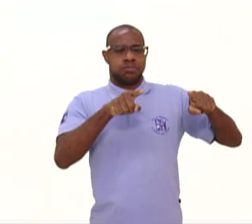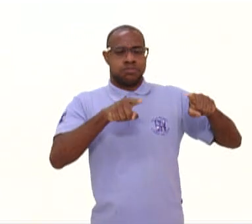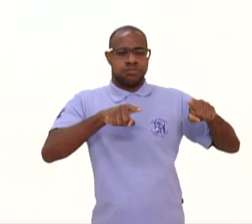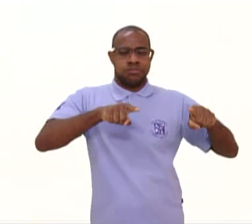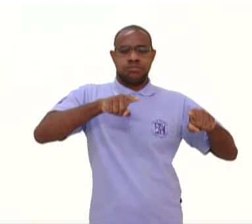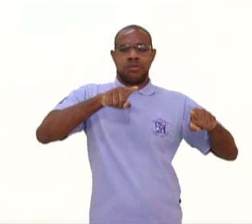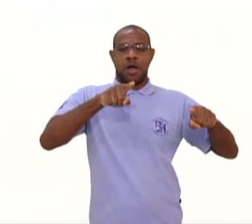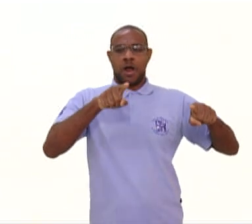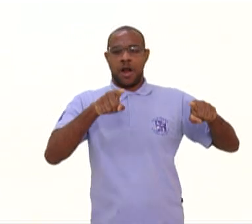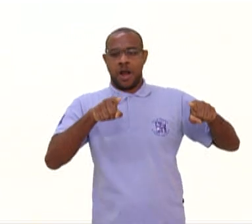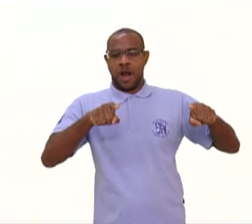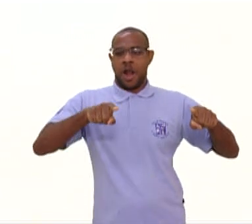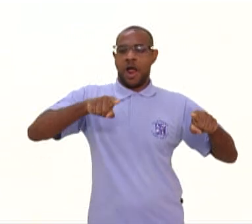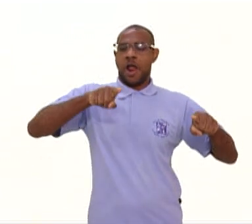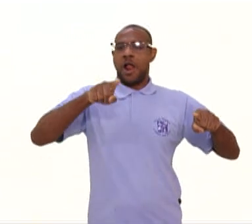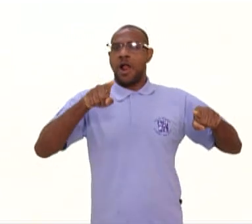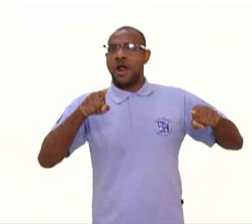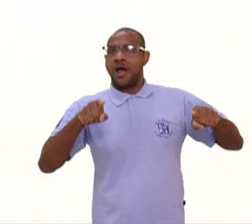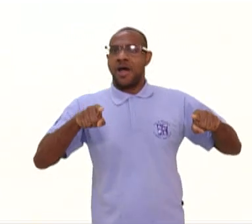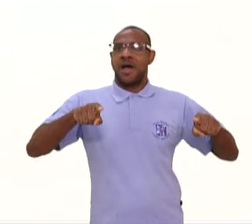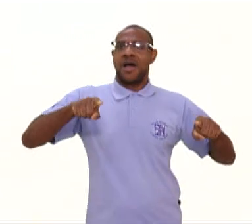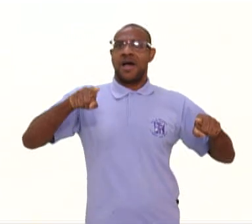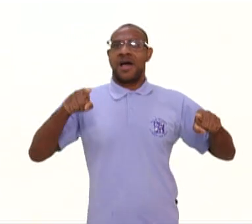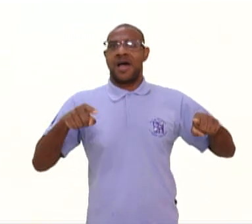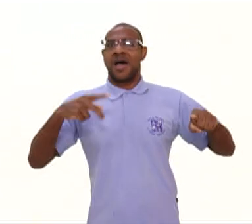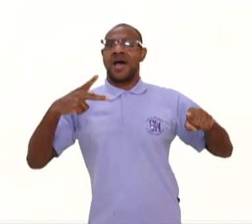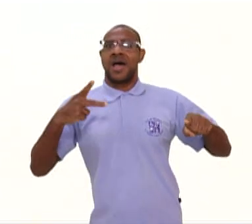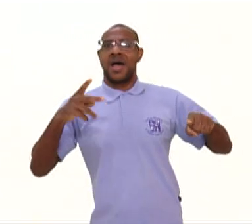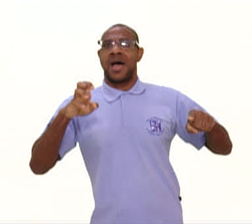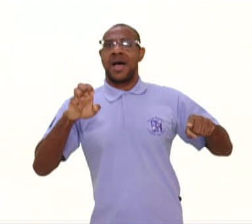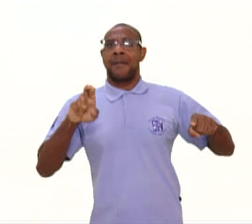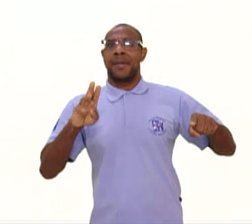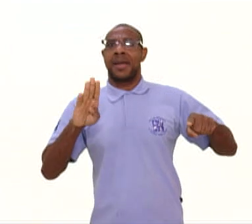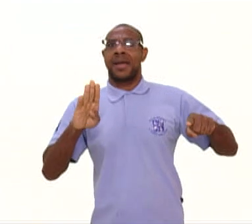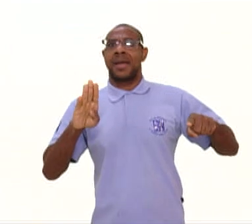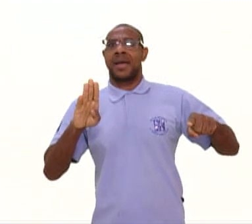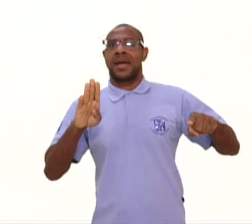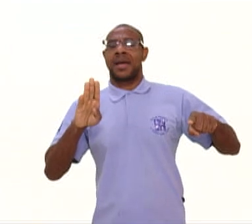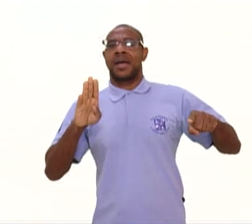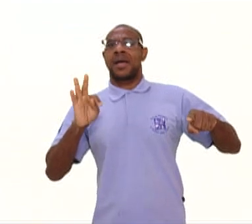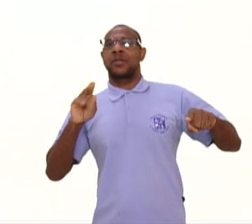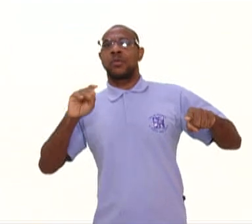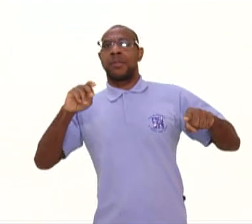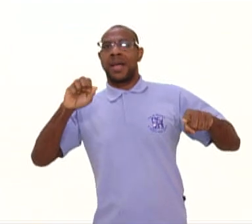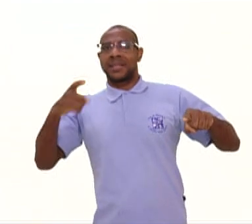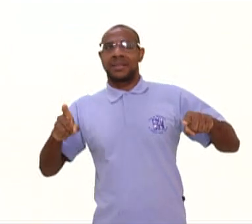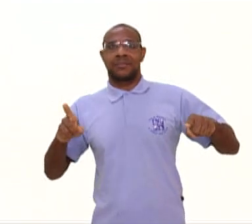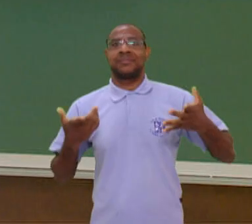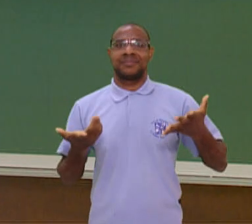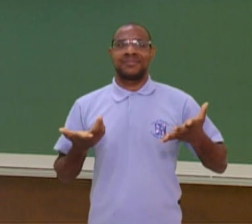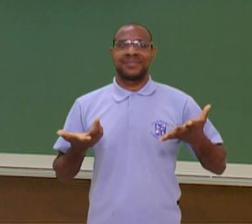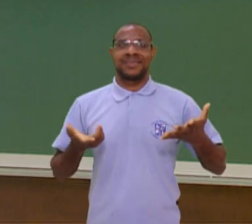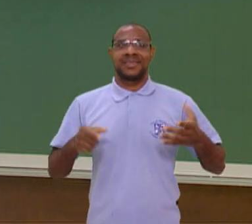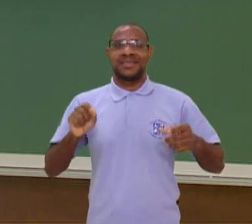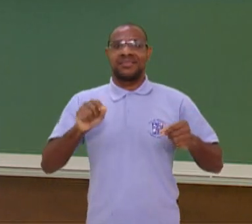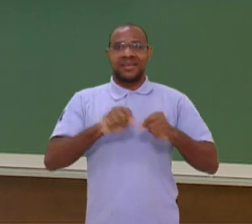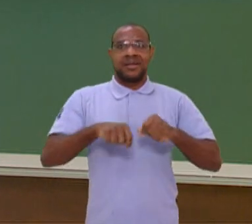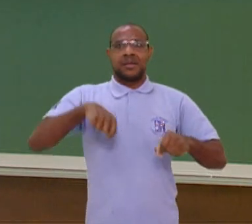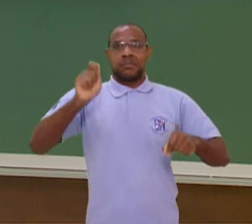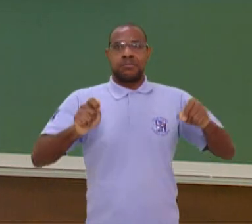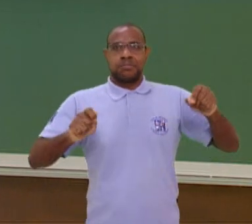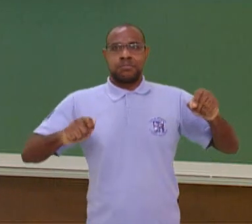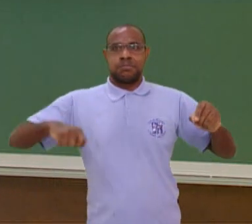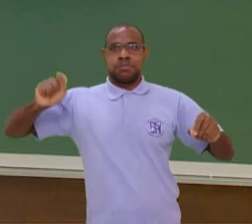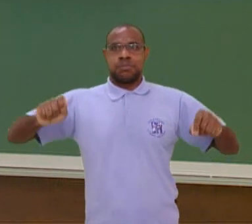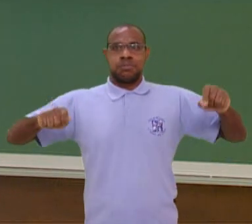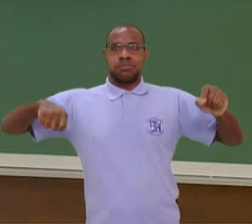de alguma grandeza física no espaço e periódica no tempo. Novamente, vamos pegar a ideia da corda. Se você faz essa